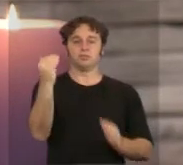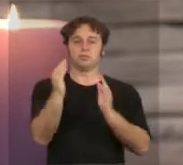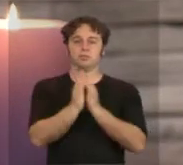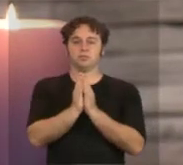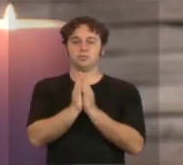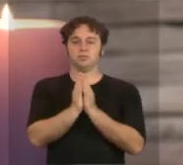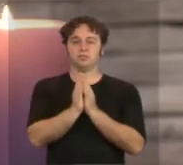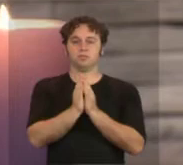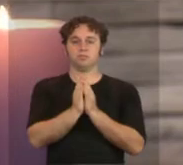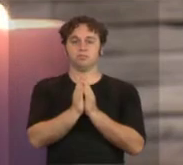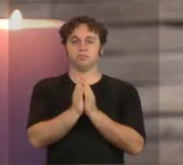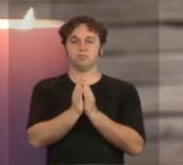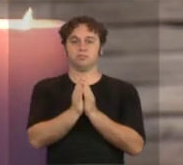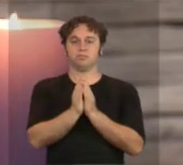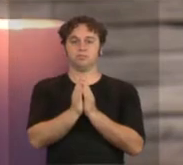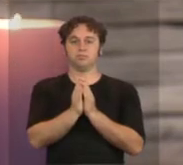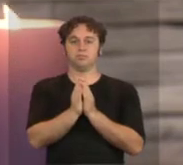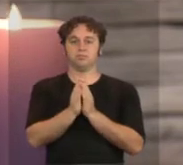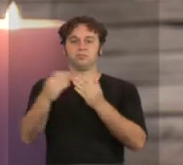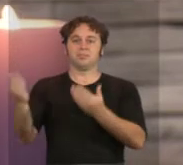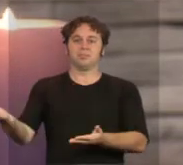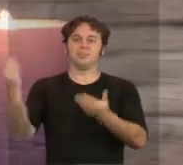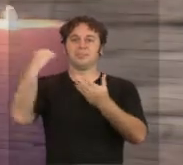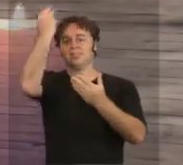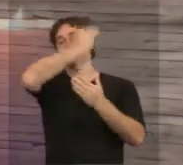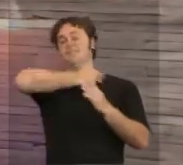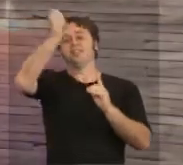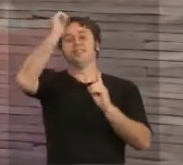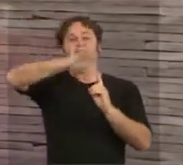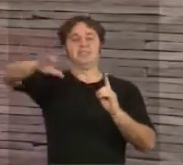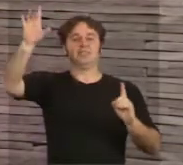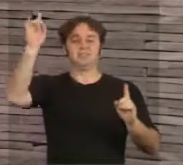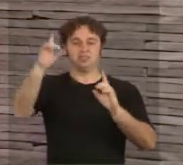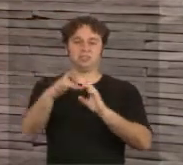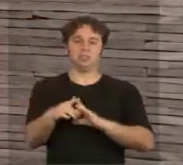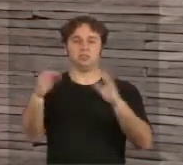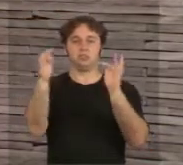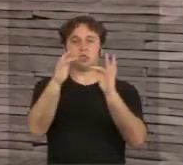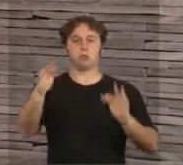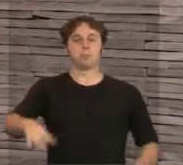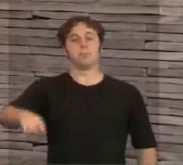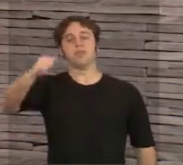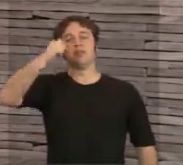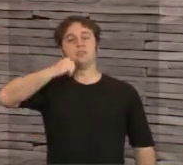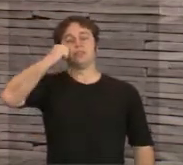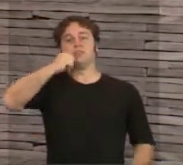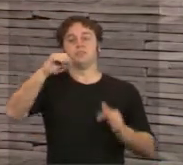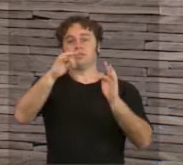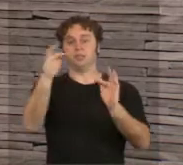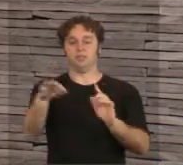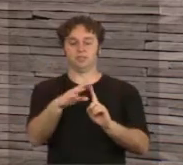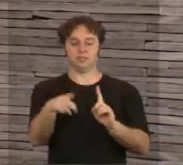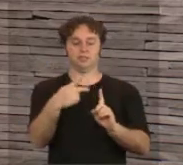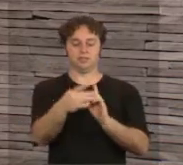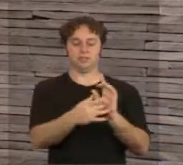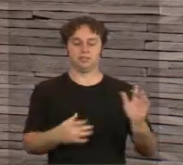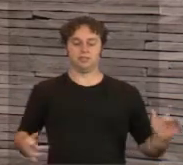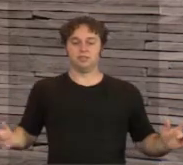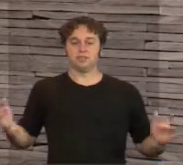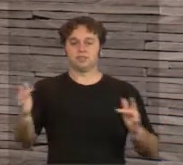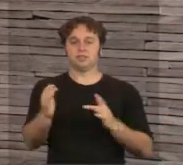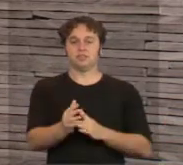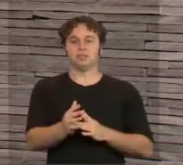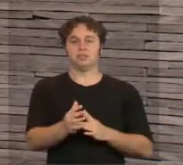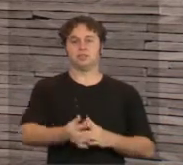hora de nossa morte. Amém. Ave Maria, cheia de graça, o Senhor é convosco. Bendita sois vós entre as